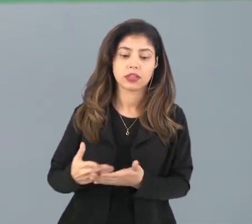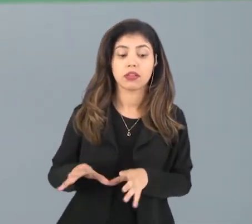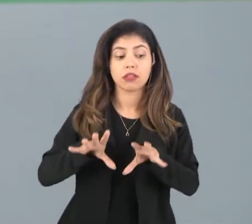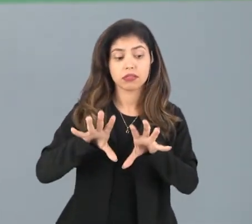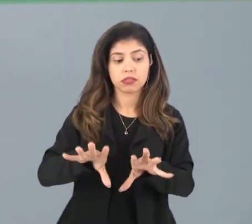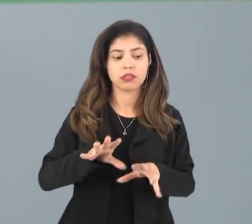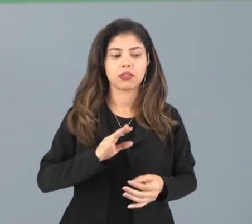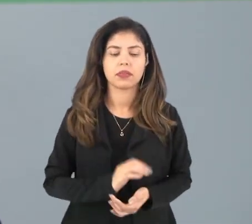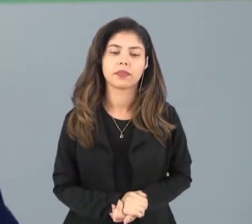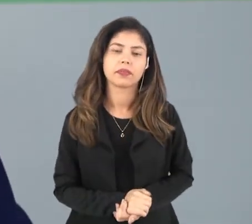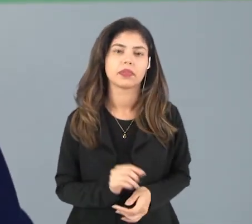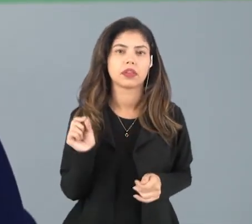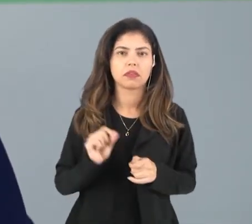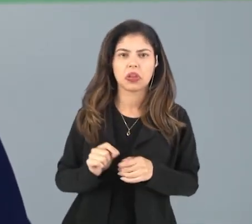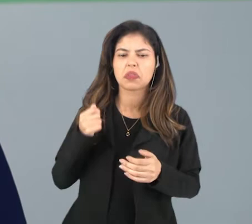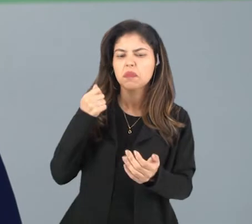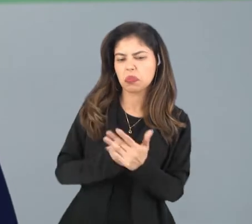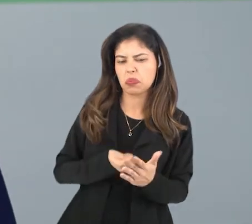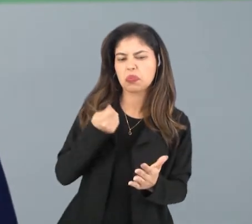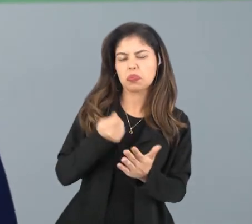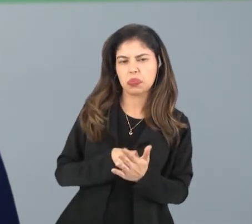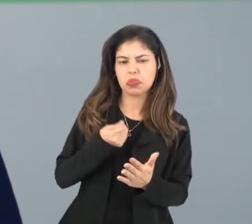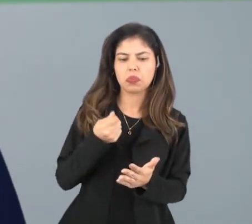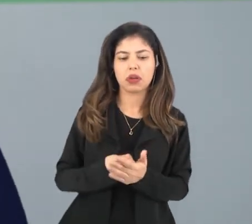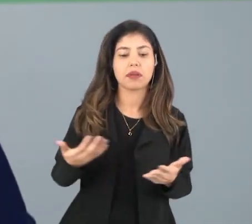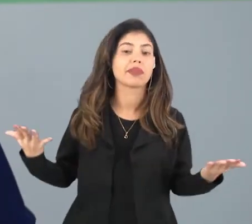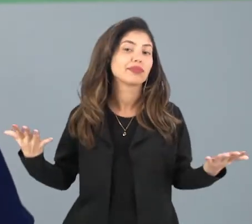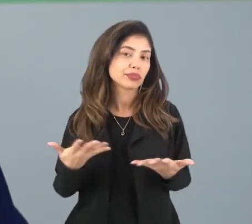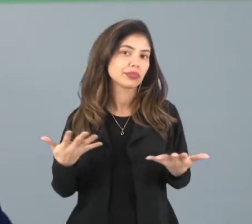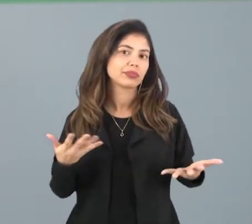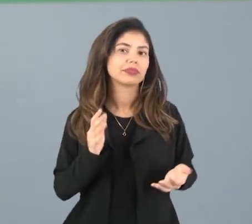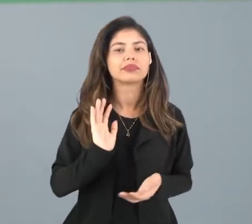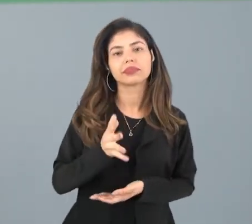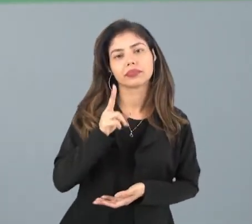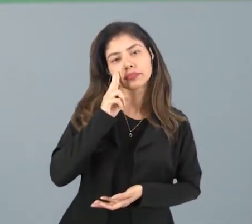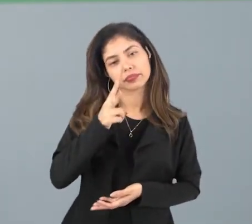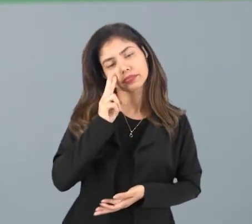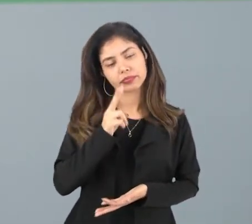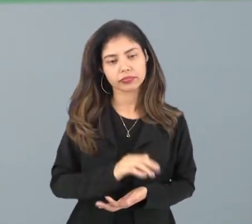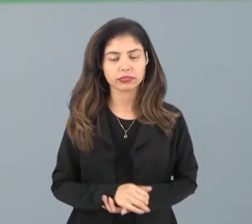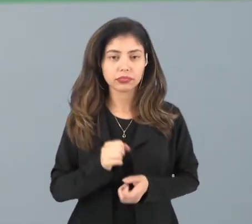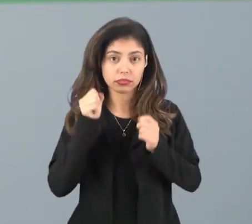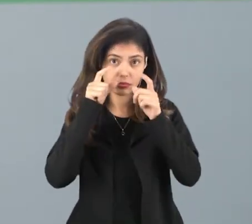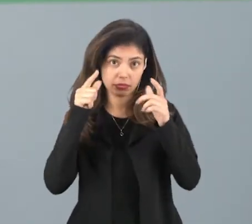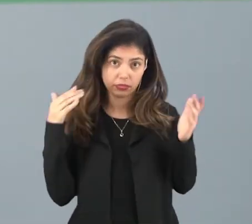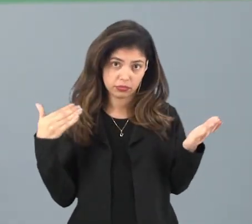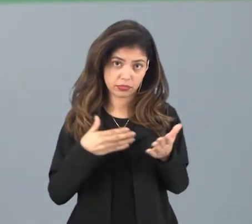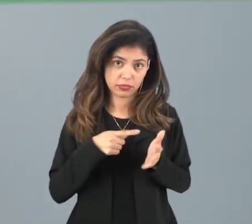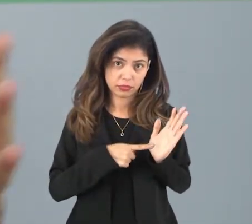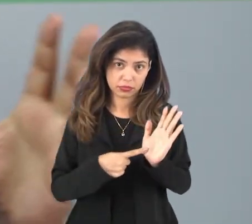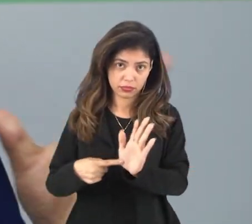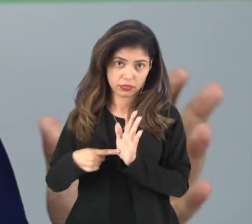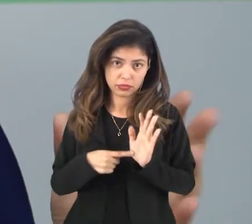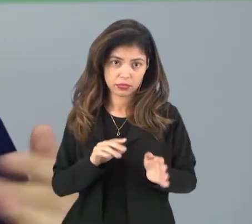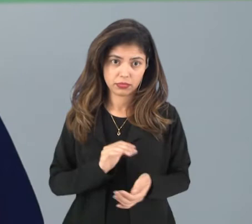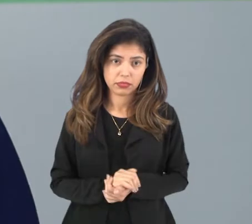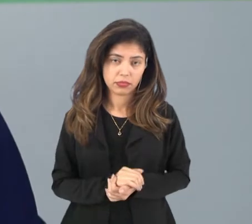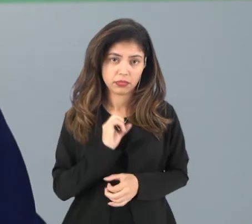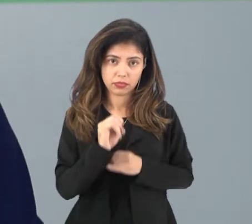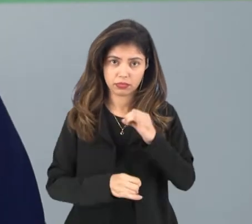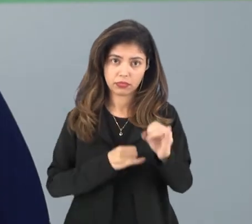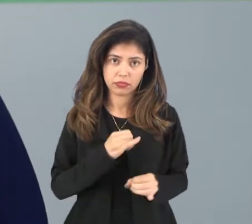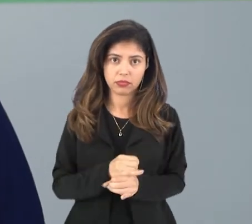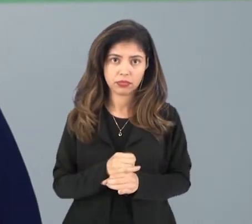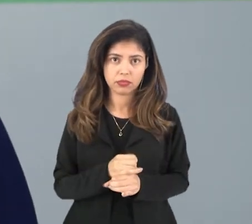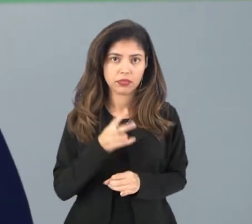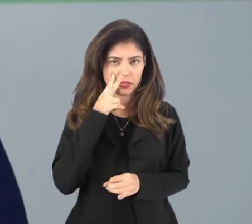eu iniciei no pesado, mas hoje, né, a gente já viu relatos, se você observar aí pela internet, você